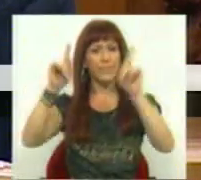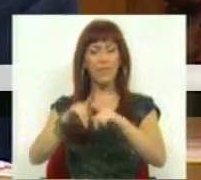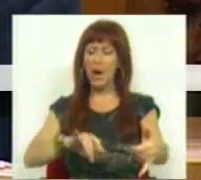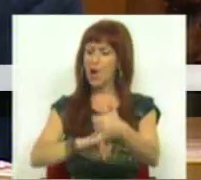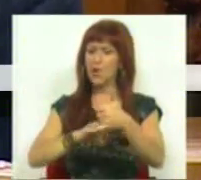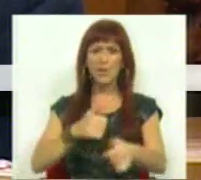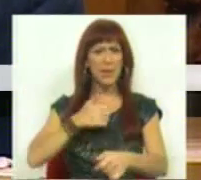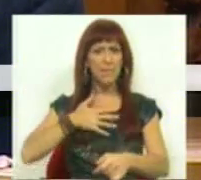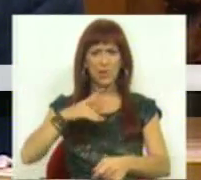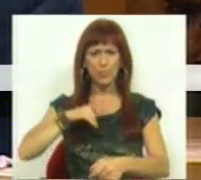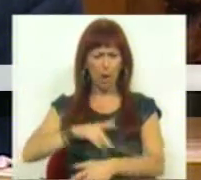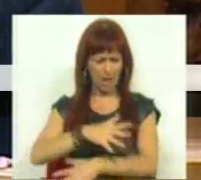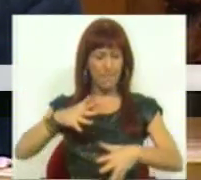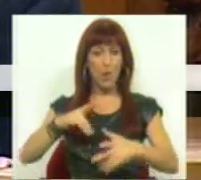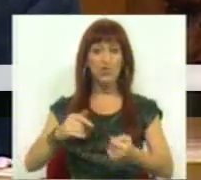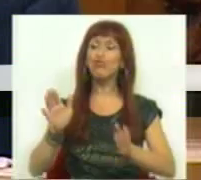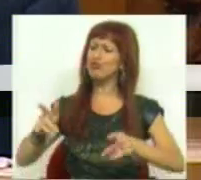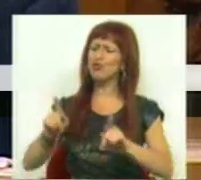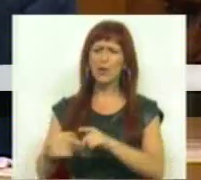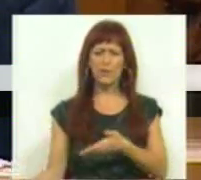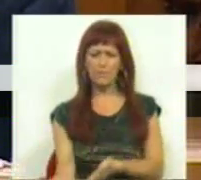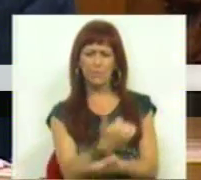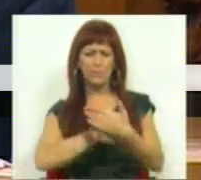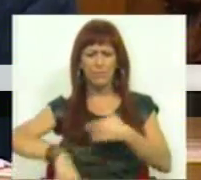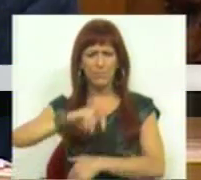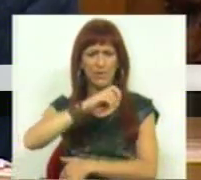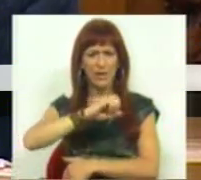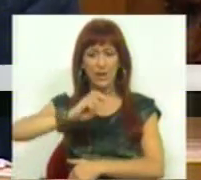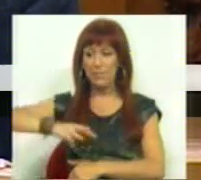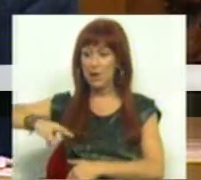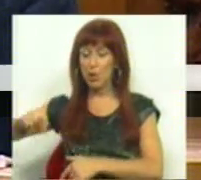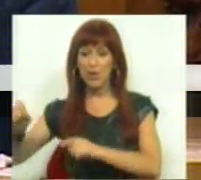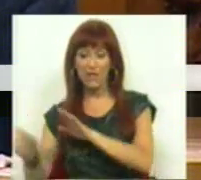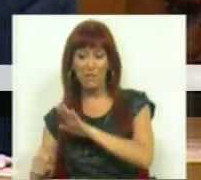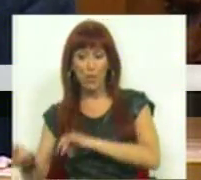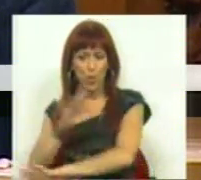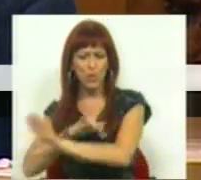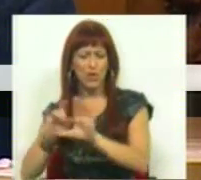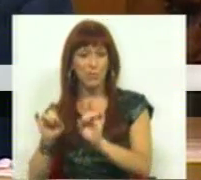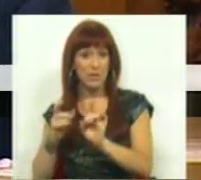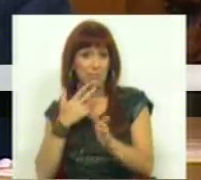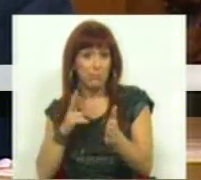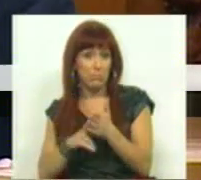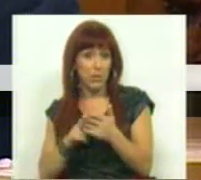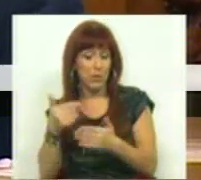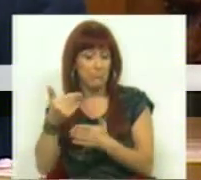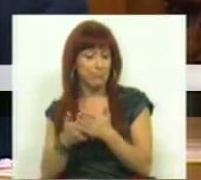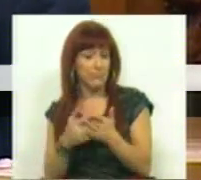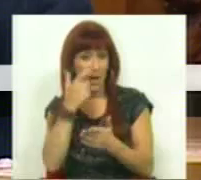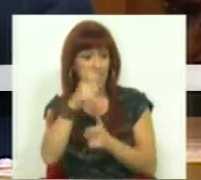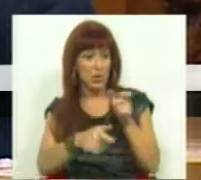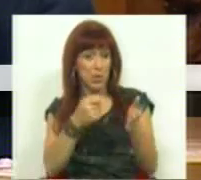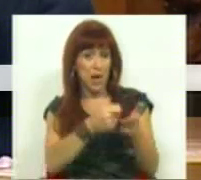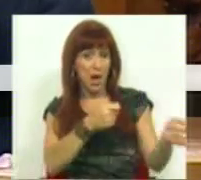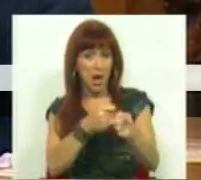associação empresarial do país, já tinha arrecadado 30 milhões de euros em fundos europeus, mas a verdadeira fatura para os